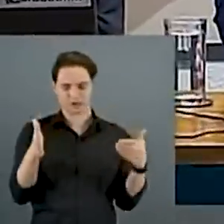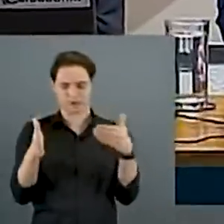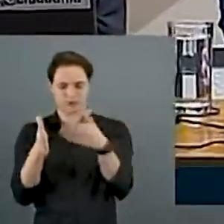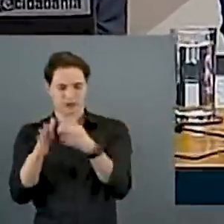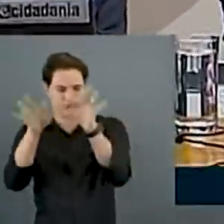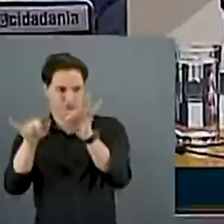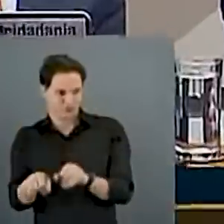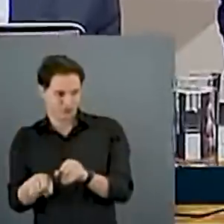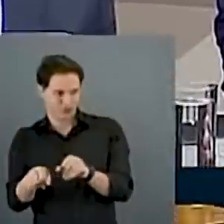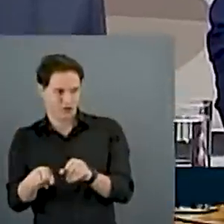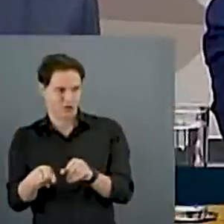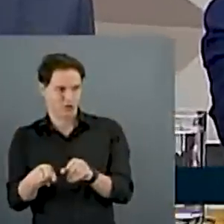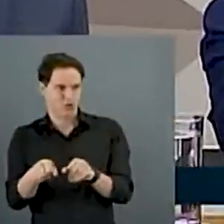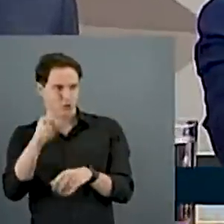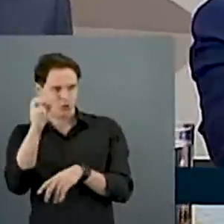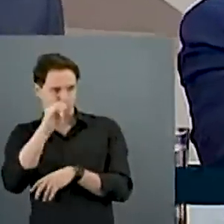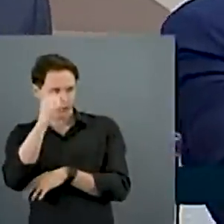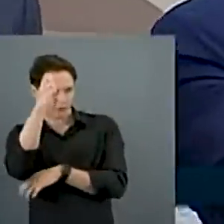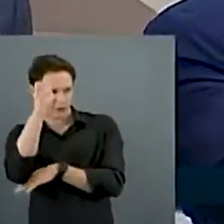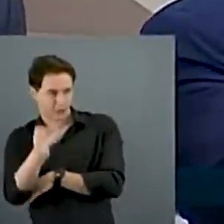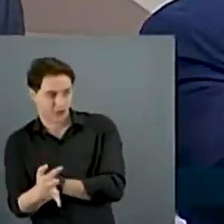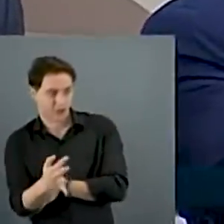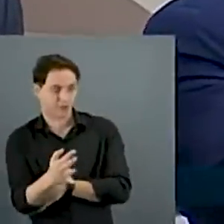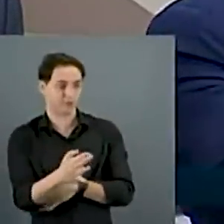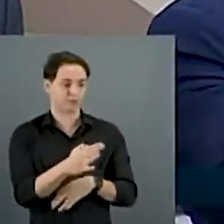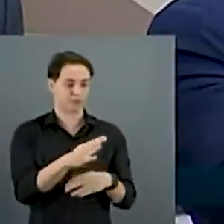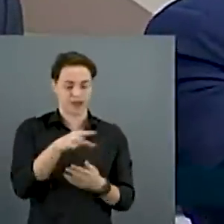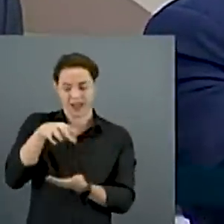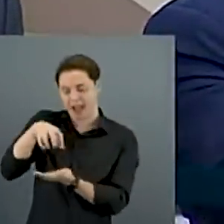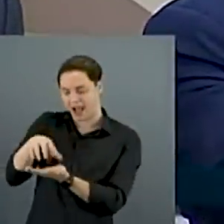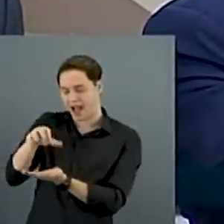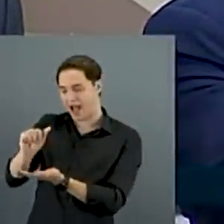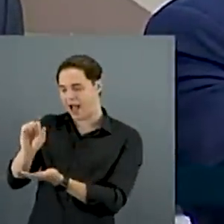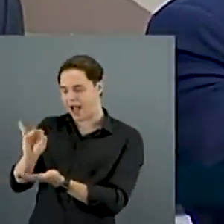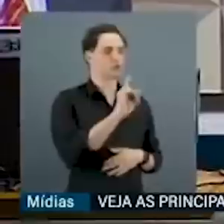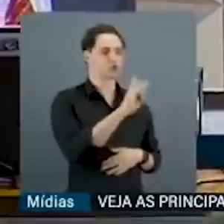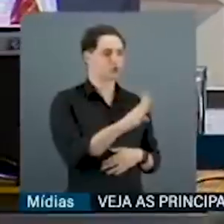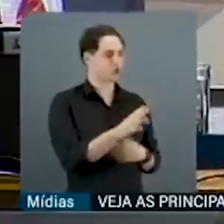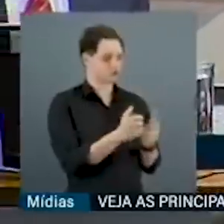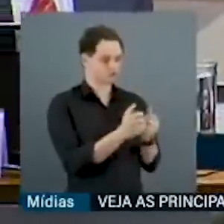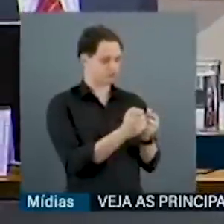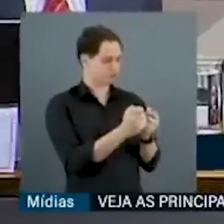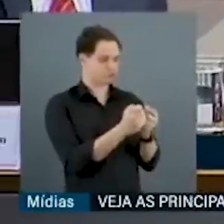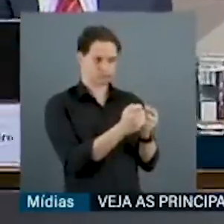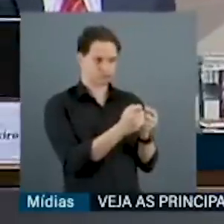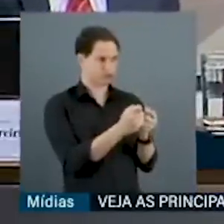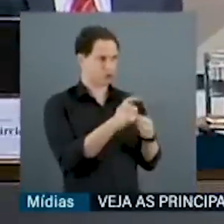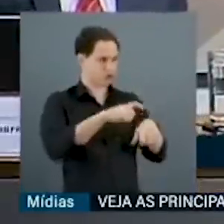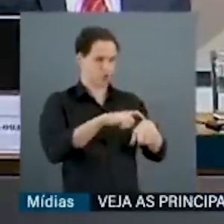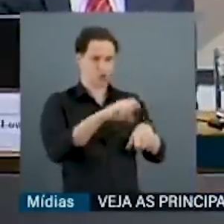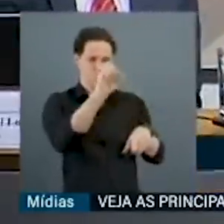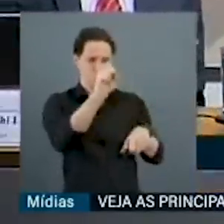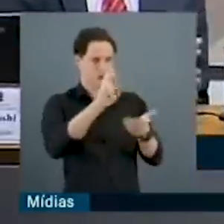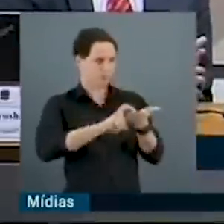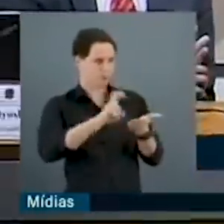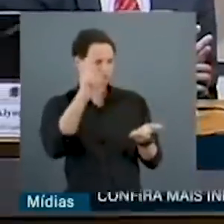final da madrugada do dia 8 de janeiro, a ABIN produziu 33 alertas de inteligência. Às 8 e pouco da manhã, eu